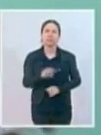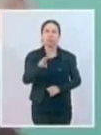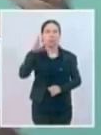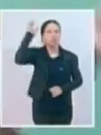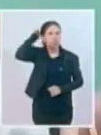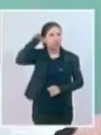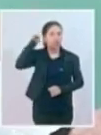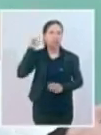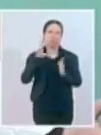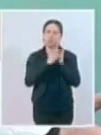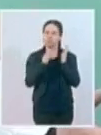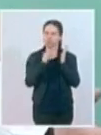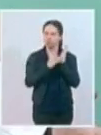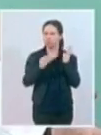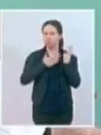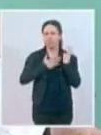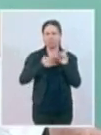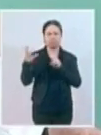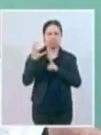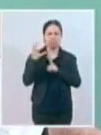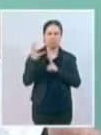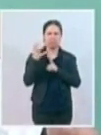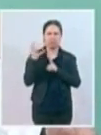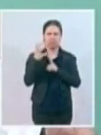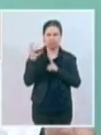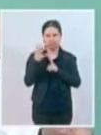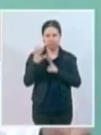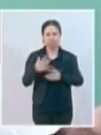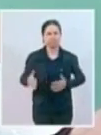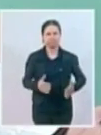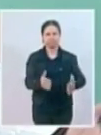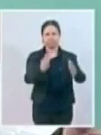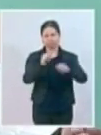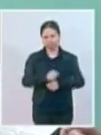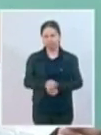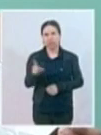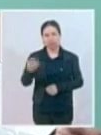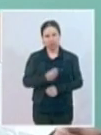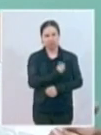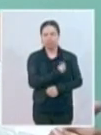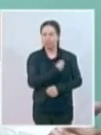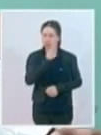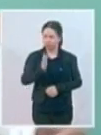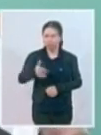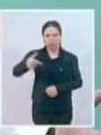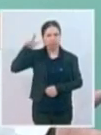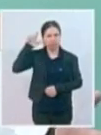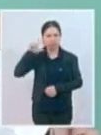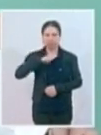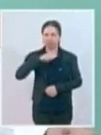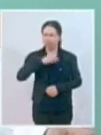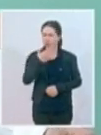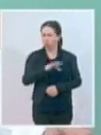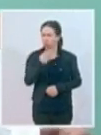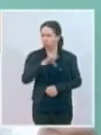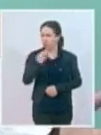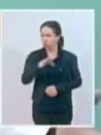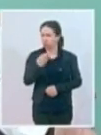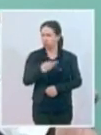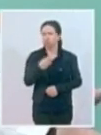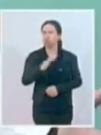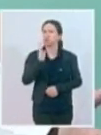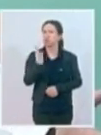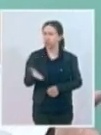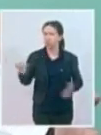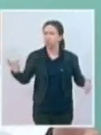me inspira nessa jornada. Sim. Então, ele vivenciou, né, essa dor, ele já passou